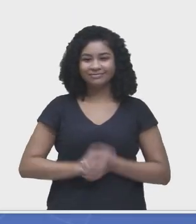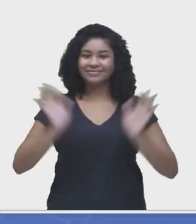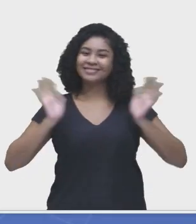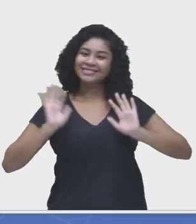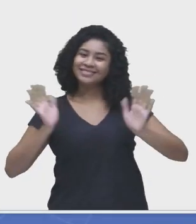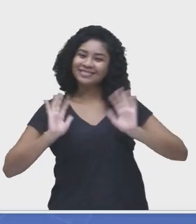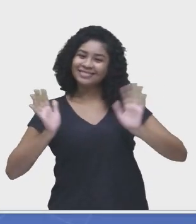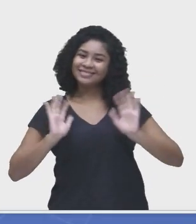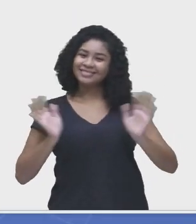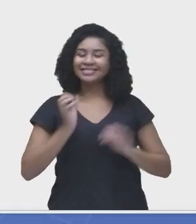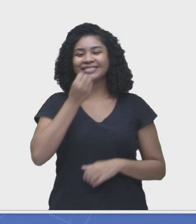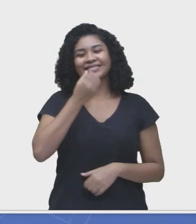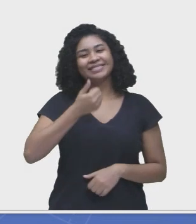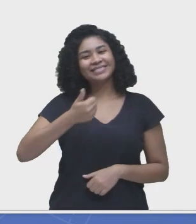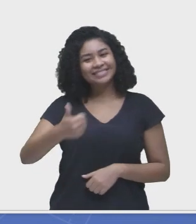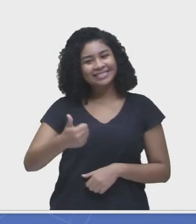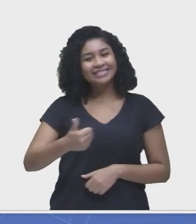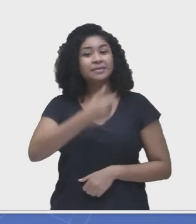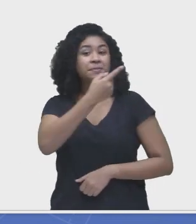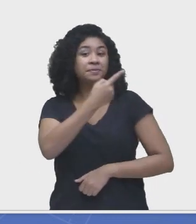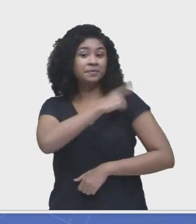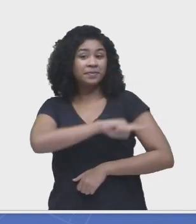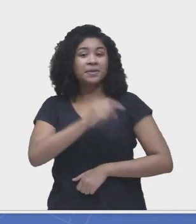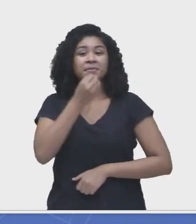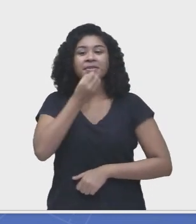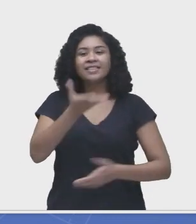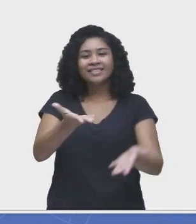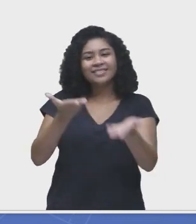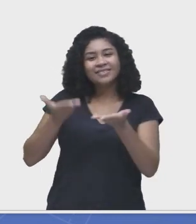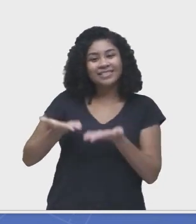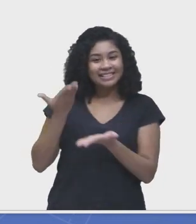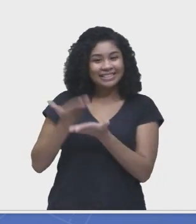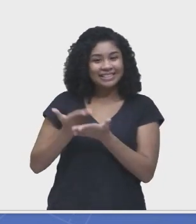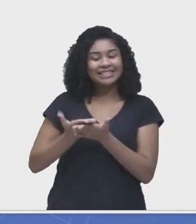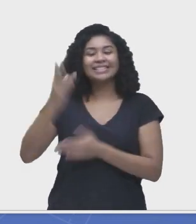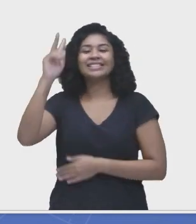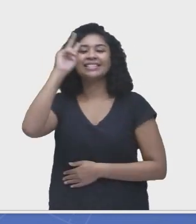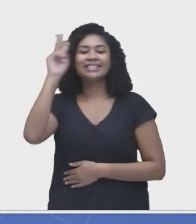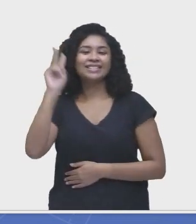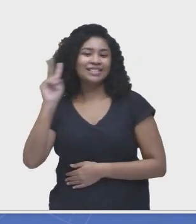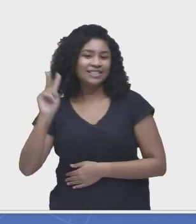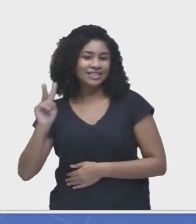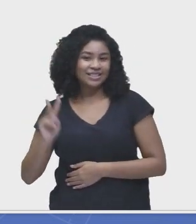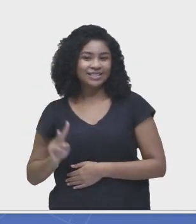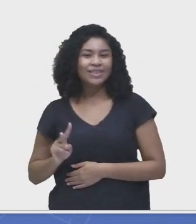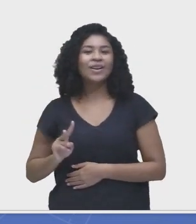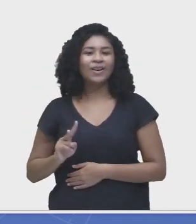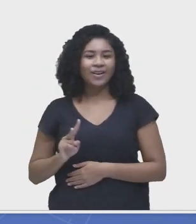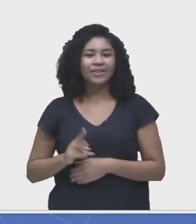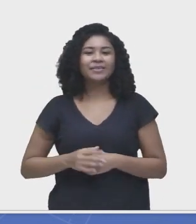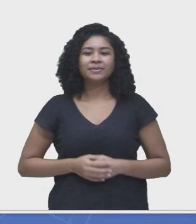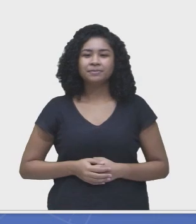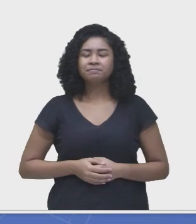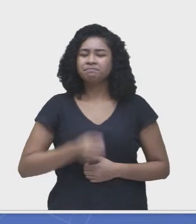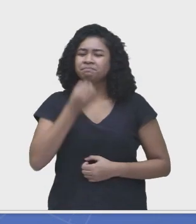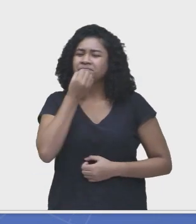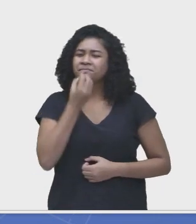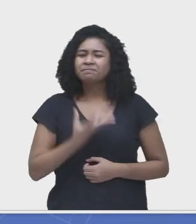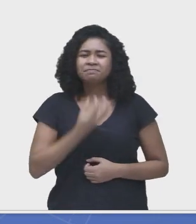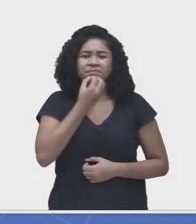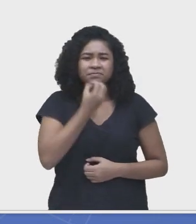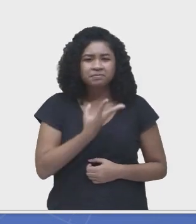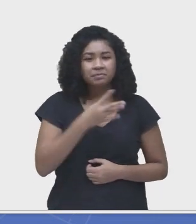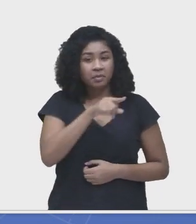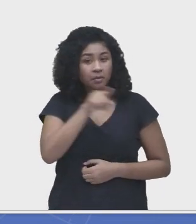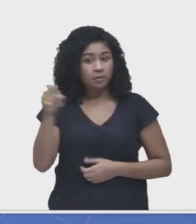Oi, gente, tudo bom? Primeiro ano, bem-vindos a mais uma aula de história do nosso componente aí muito bacana. Para quem